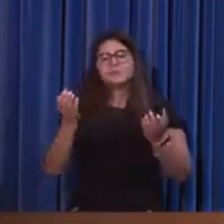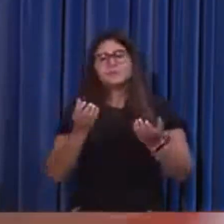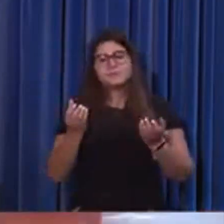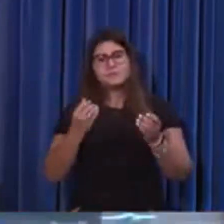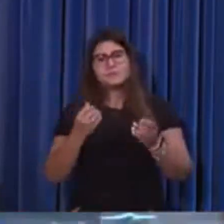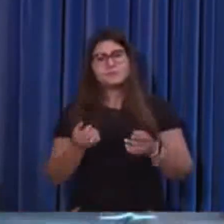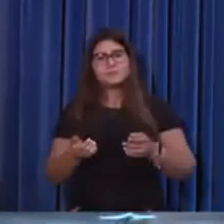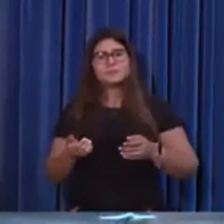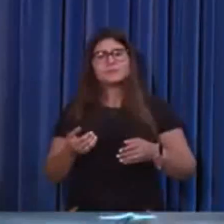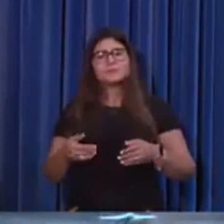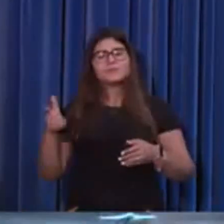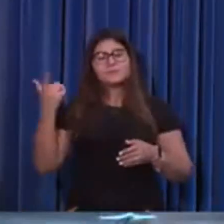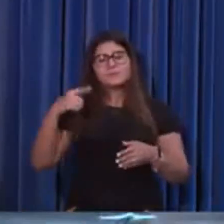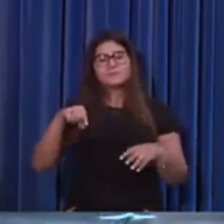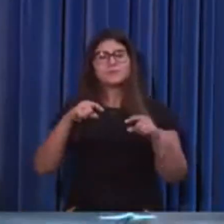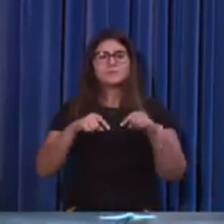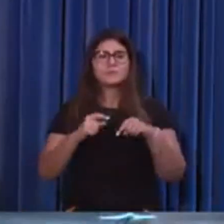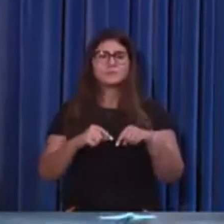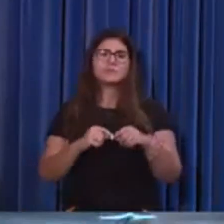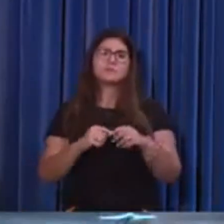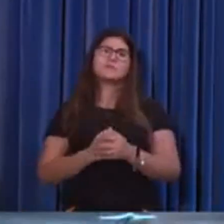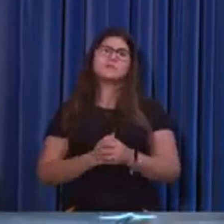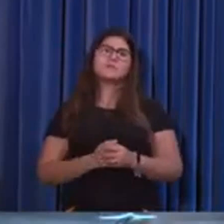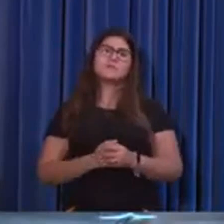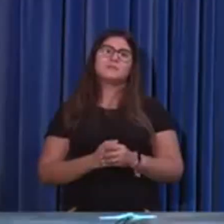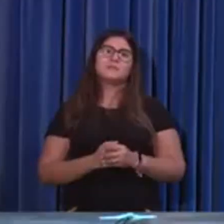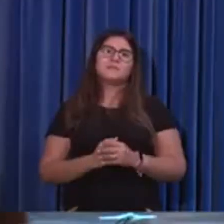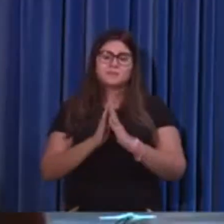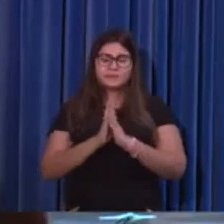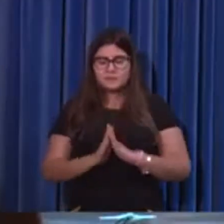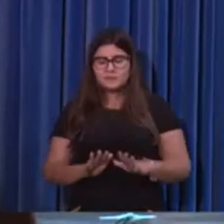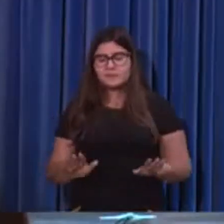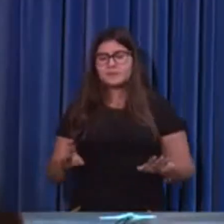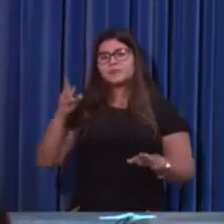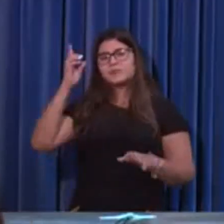mais uma reunião de proclamação do Evangelho e de adoração a Deus.